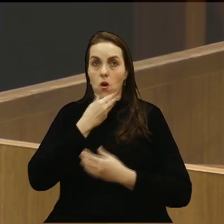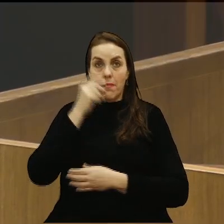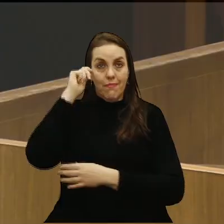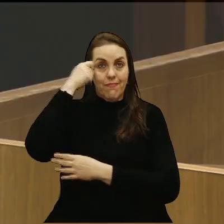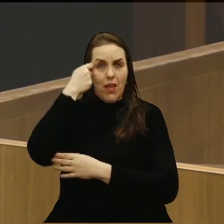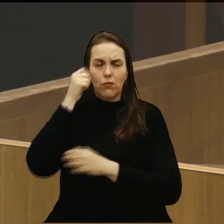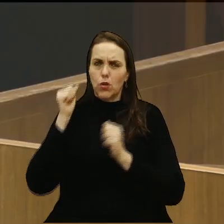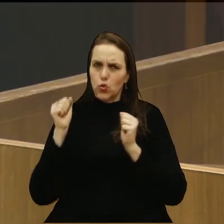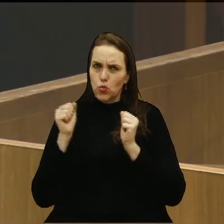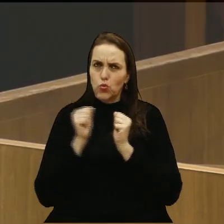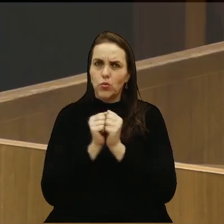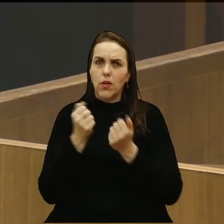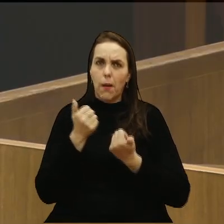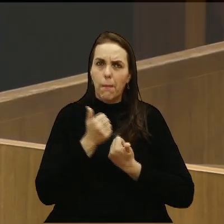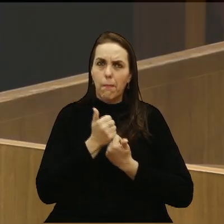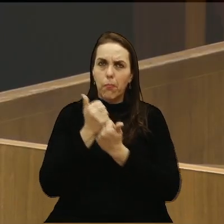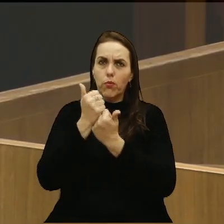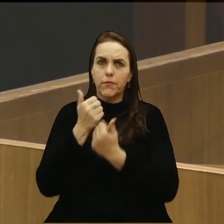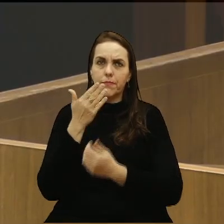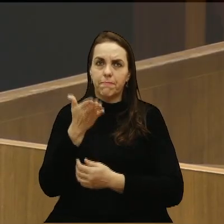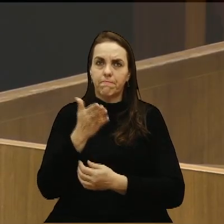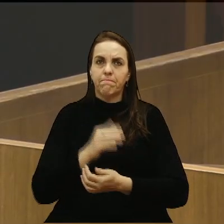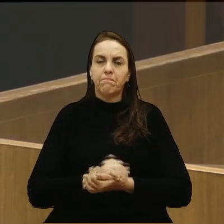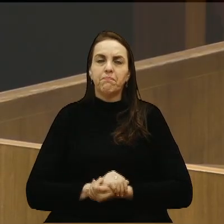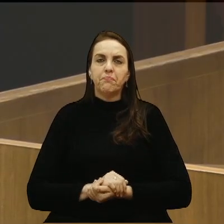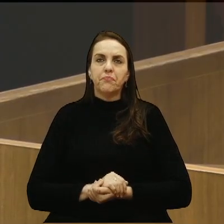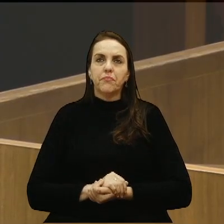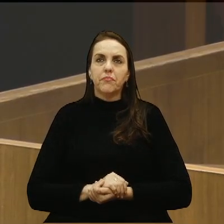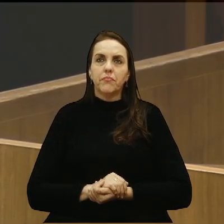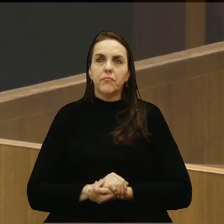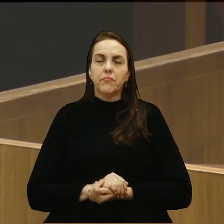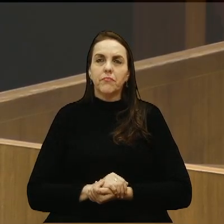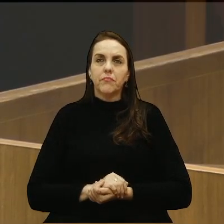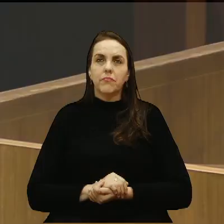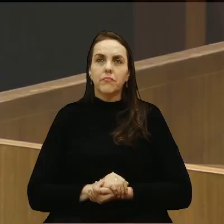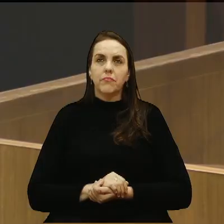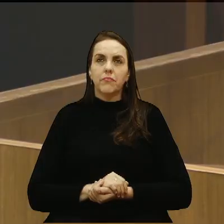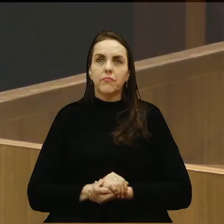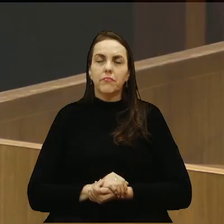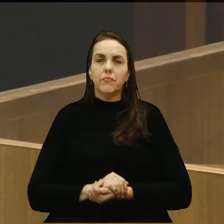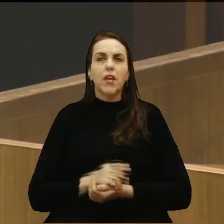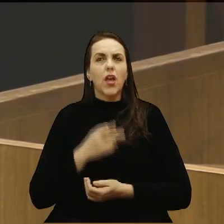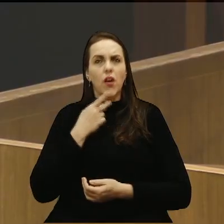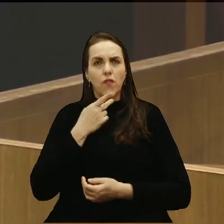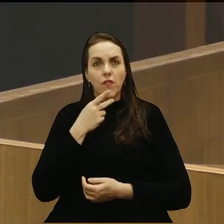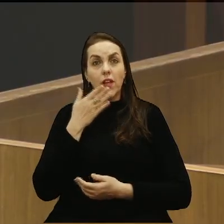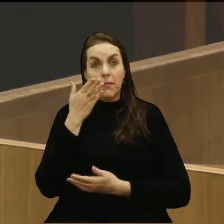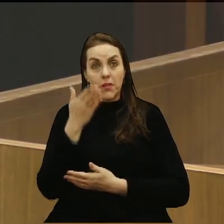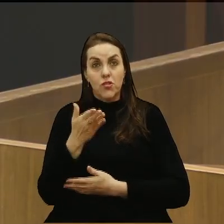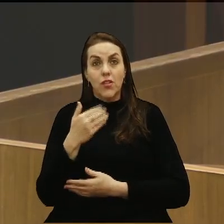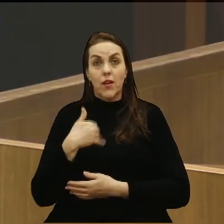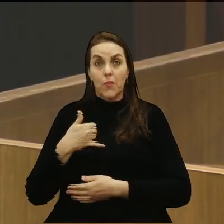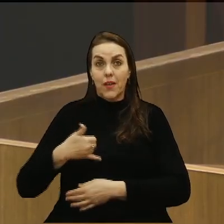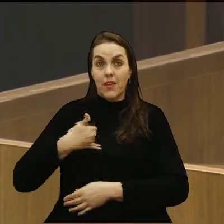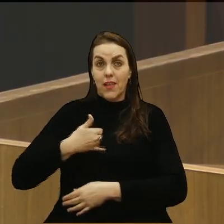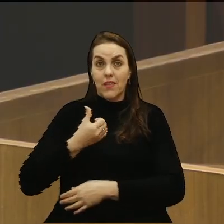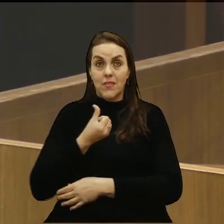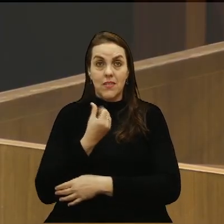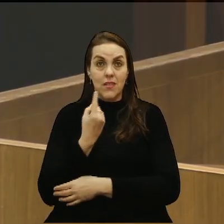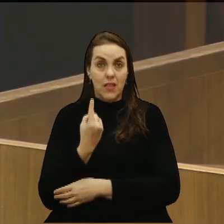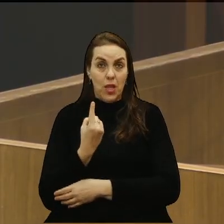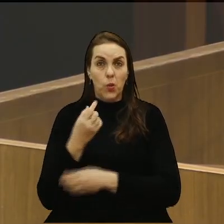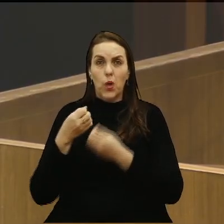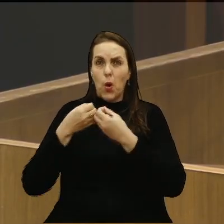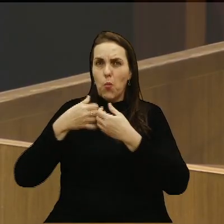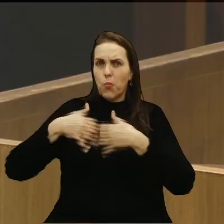juntamente com o senhor, né? Uma parte, vereador. Eu vou dizer para o senhor, eu com 61 anos, aquilo que nos prejudica